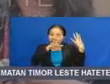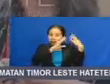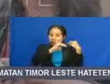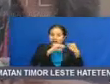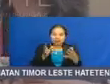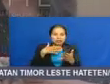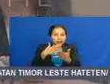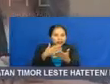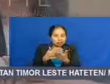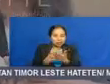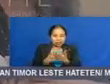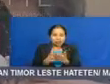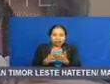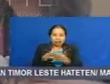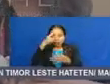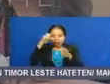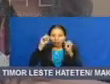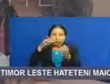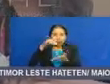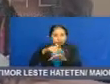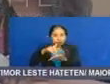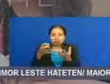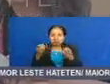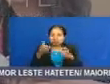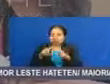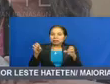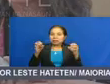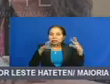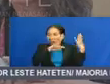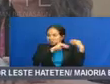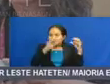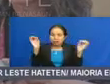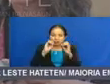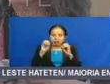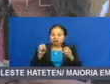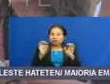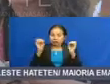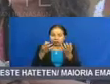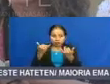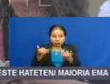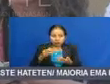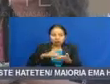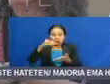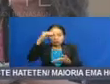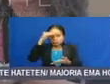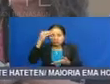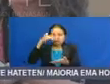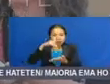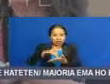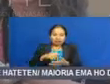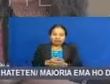profissional também bem e estudo hoje mas experiência lá ia longe agora mas tu aprende fali